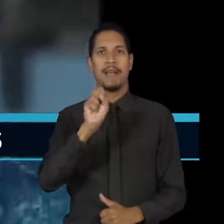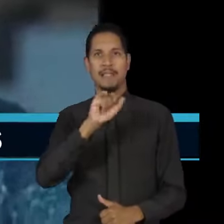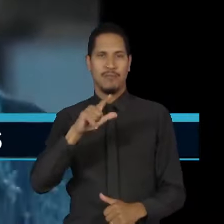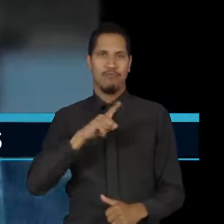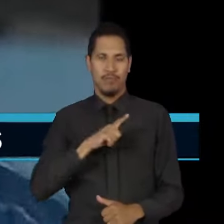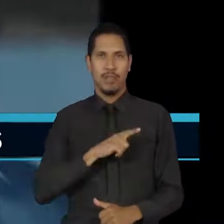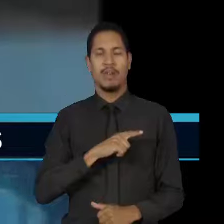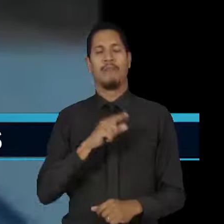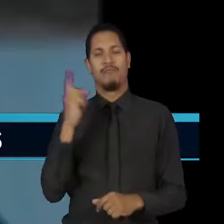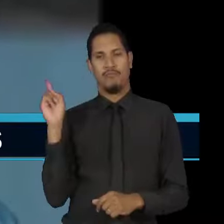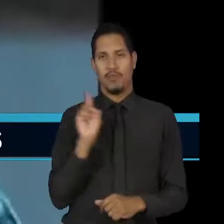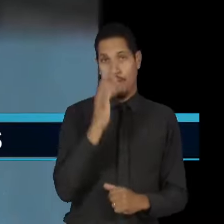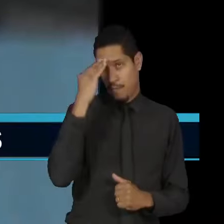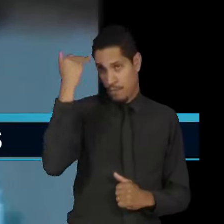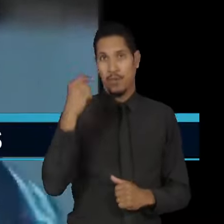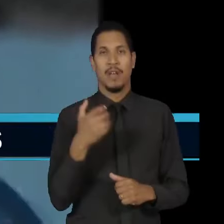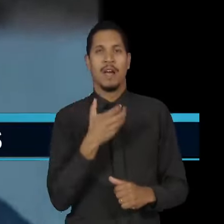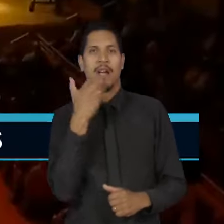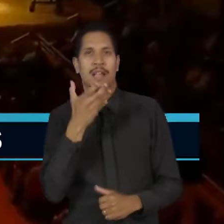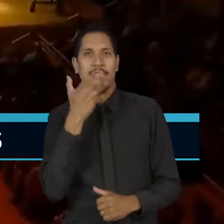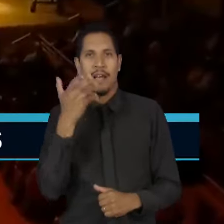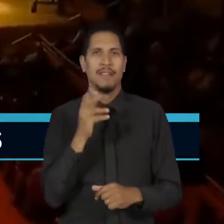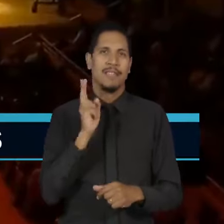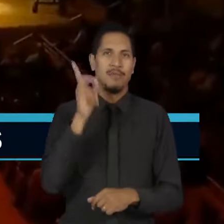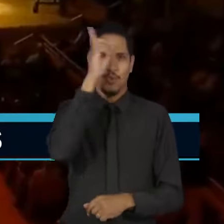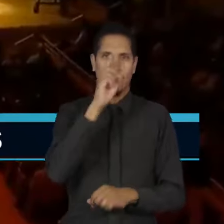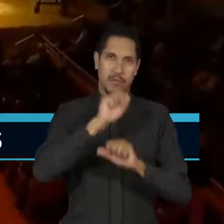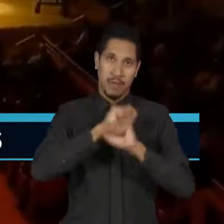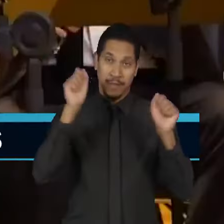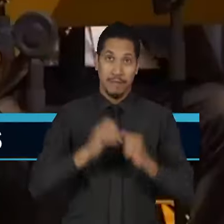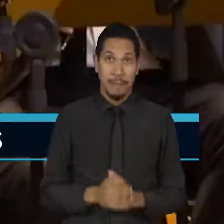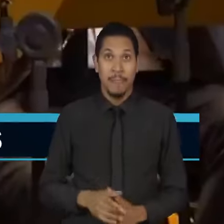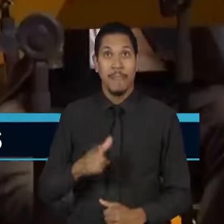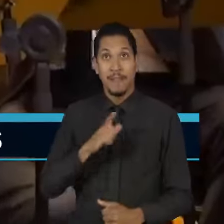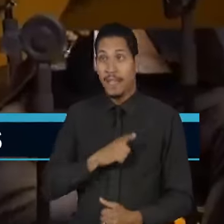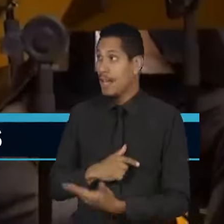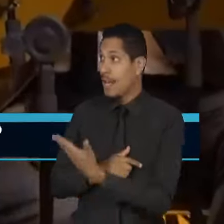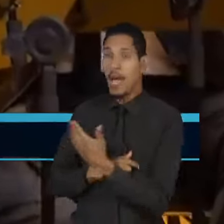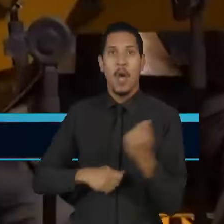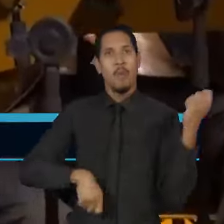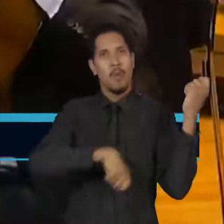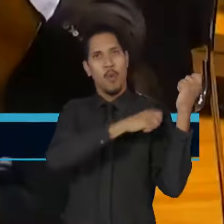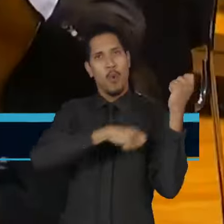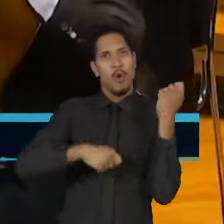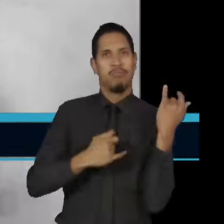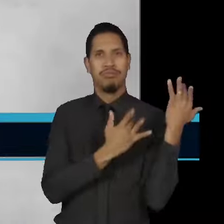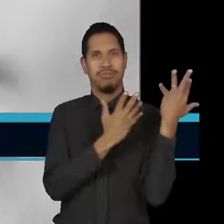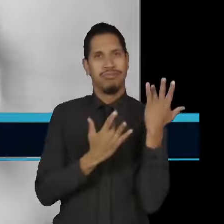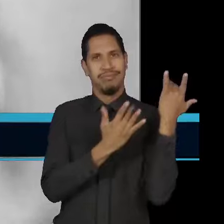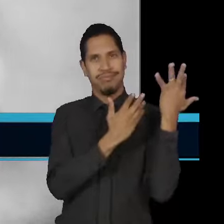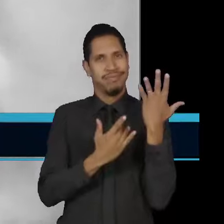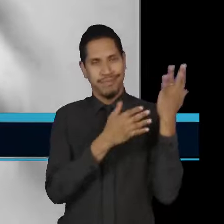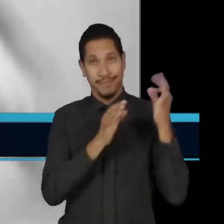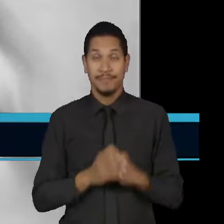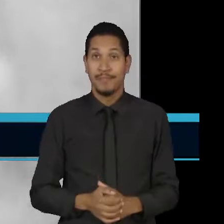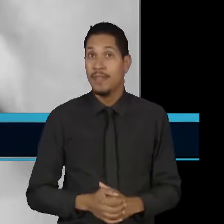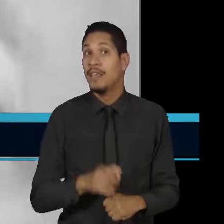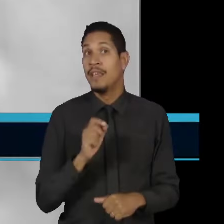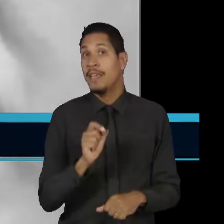shows ao vivo nas manhãs de domingo. O show de calouros da música clássica no Prelúdio, o